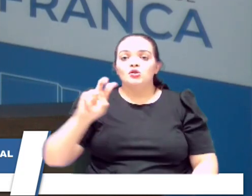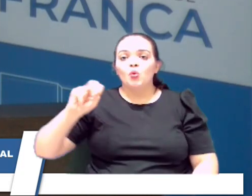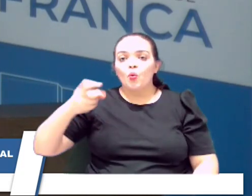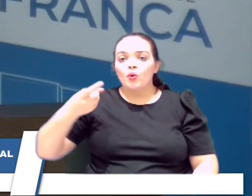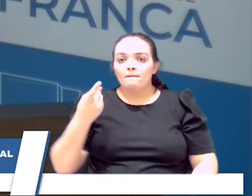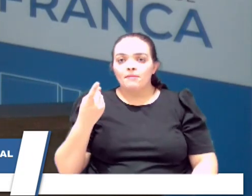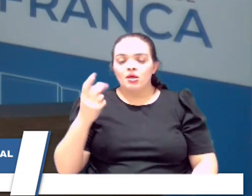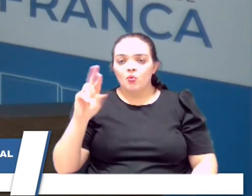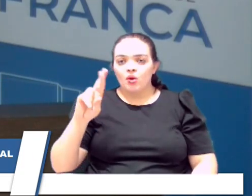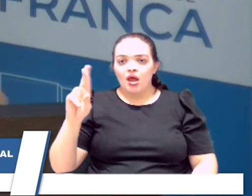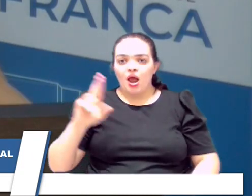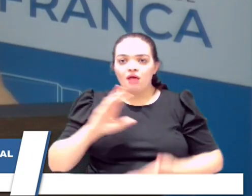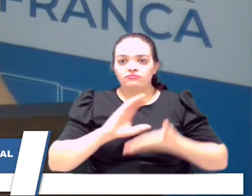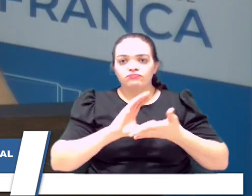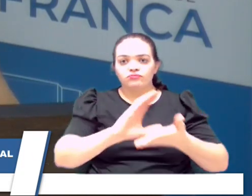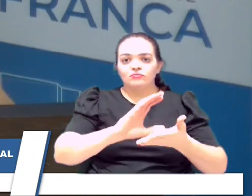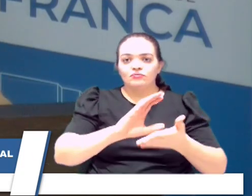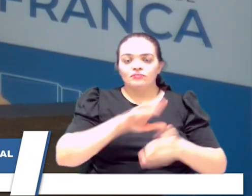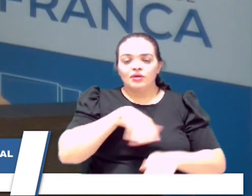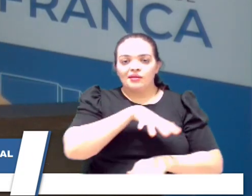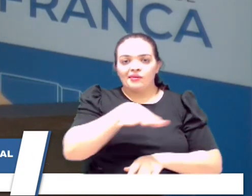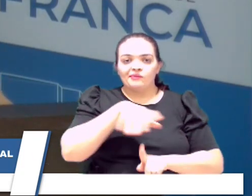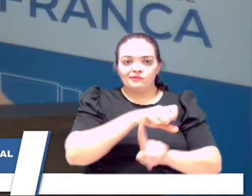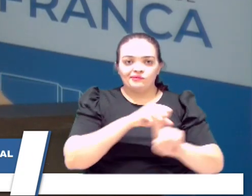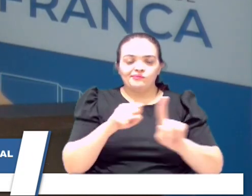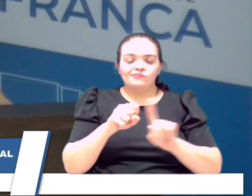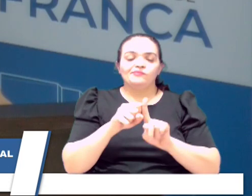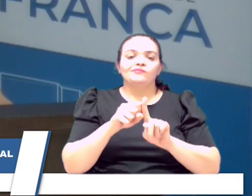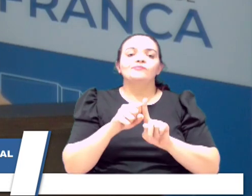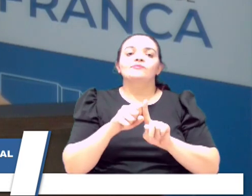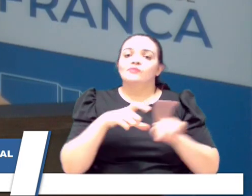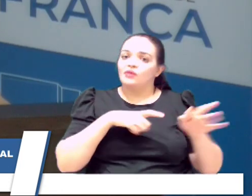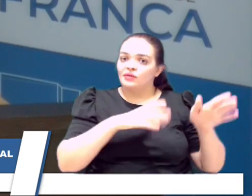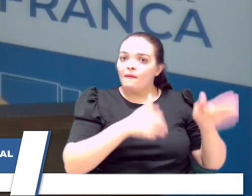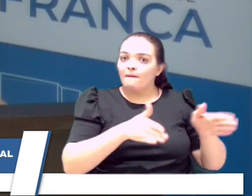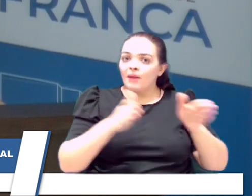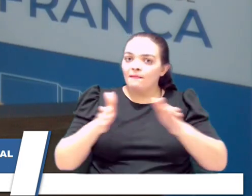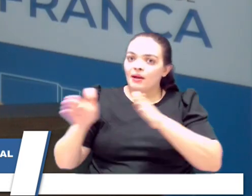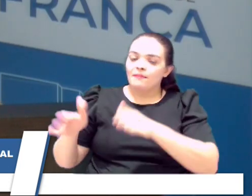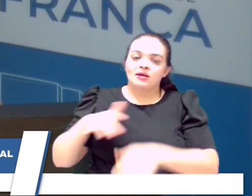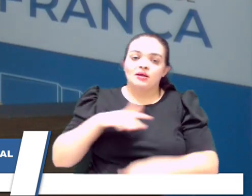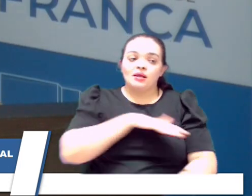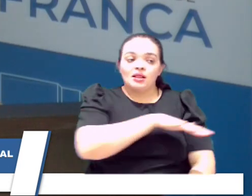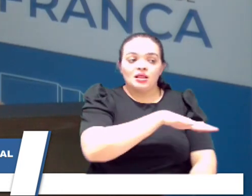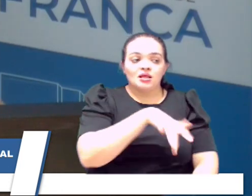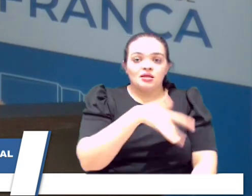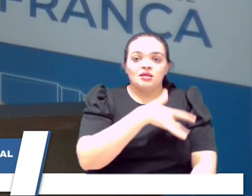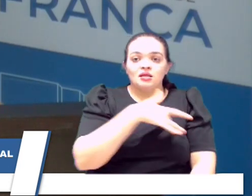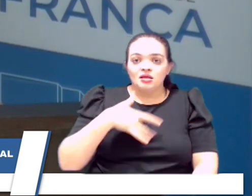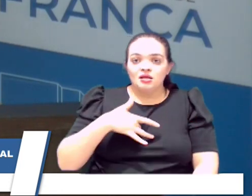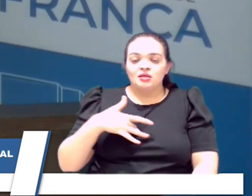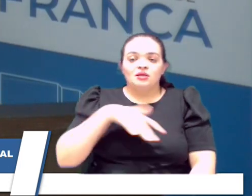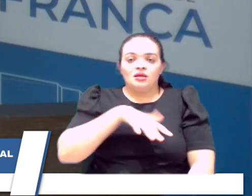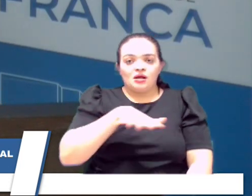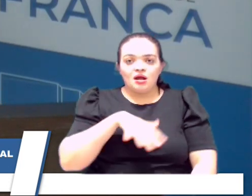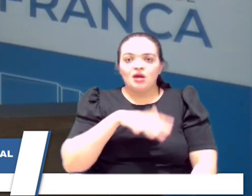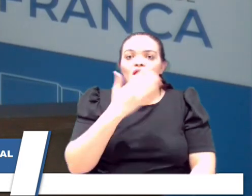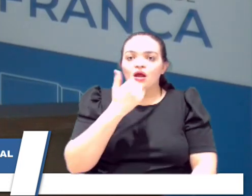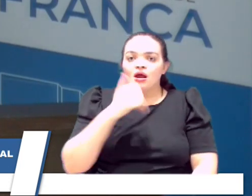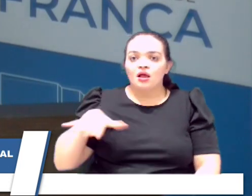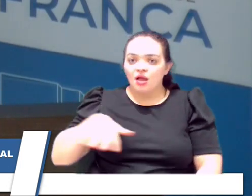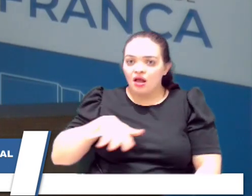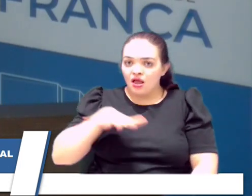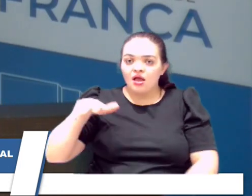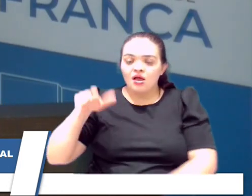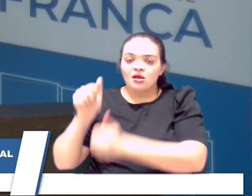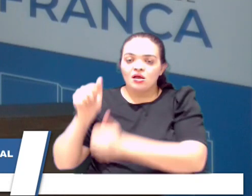de doação. E a gente faz isso passando por todas as esferas, desde a área da saúde, da área da alimentação, da área do esporte, da